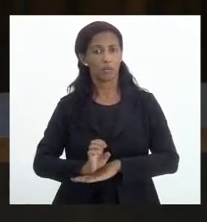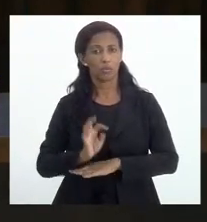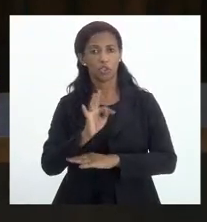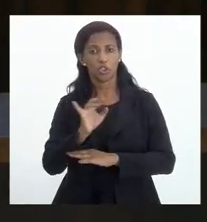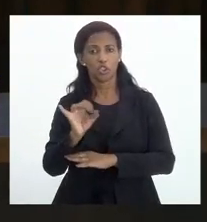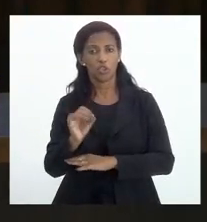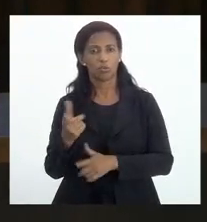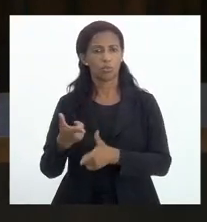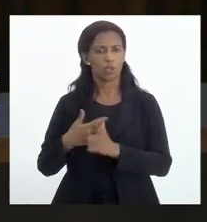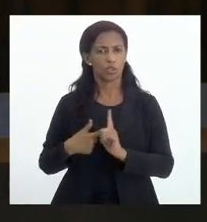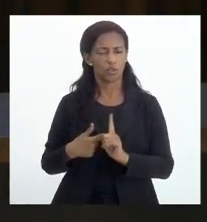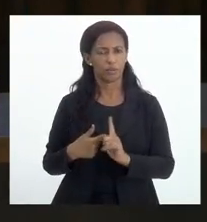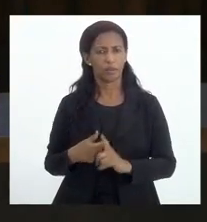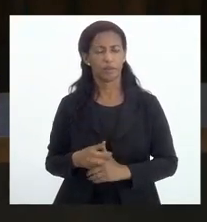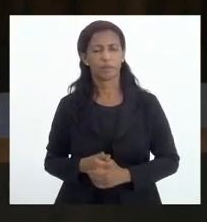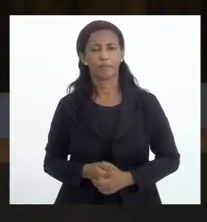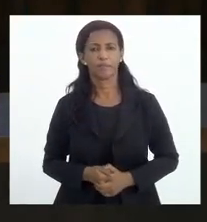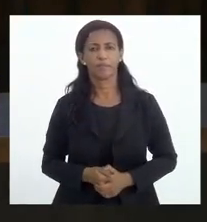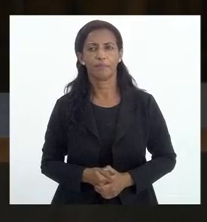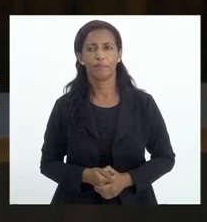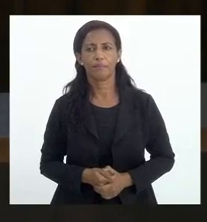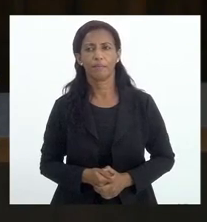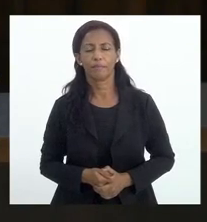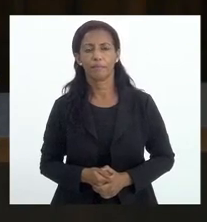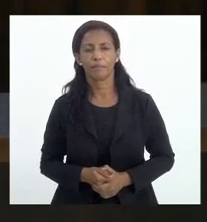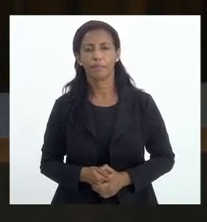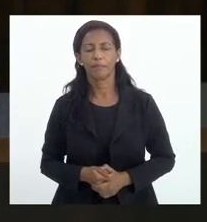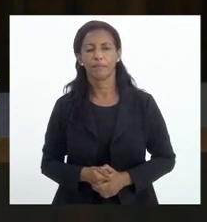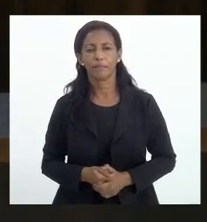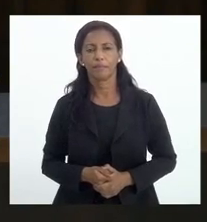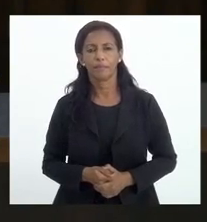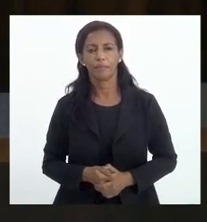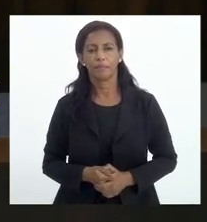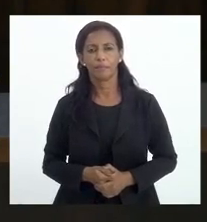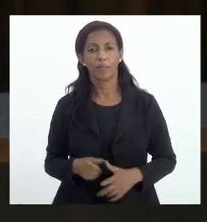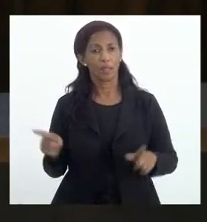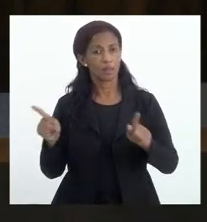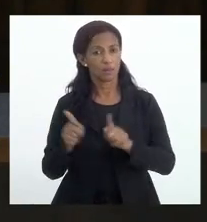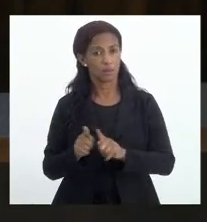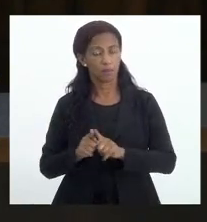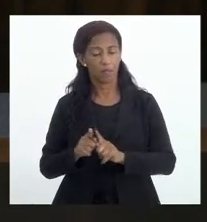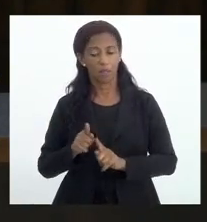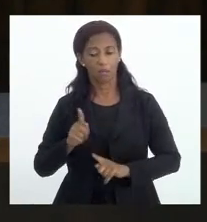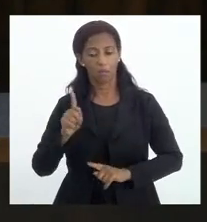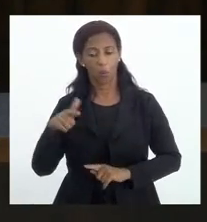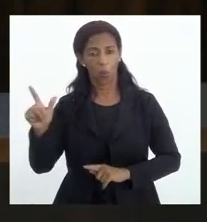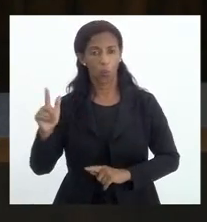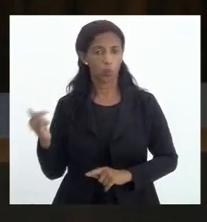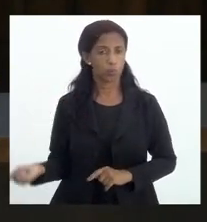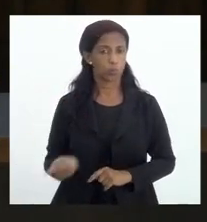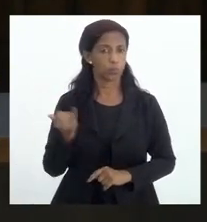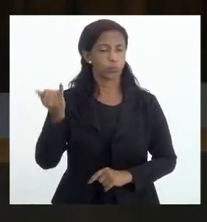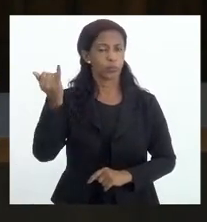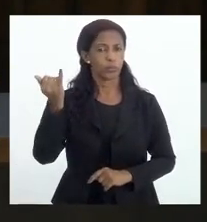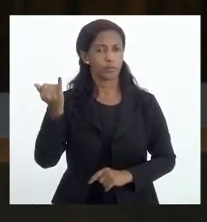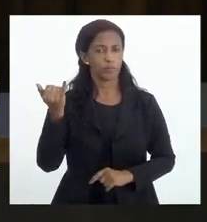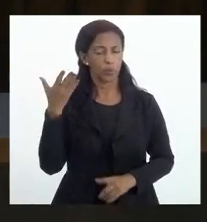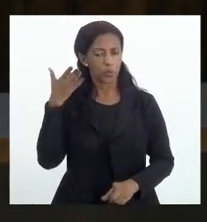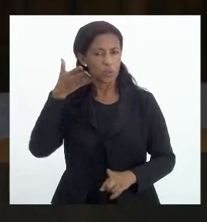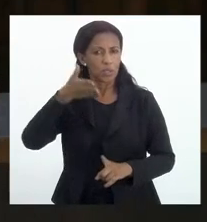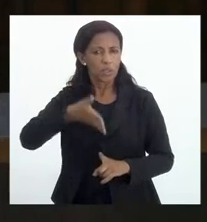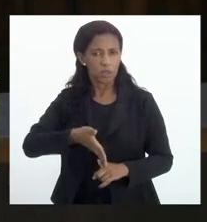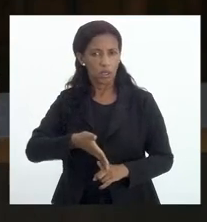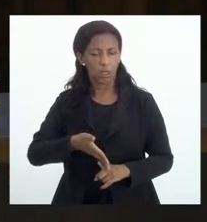da dívida. É, a outra questão que também é fundamental nós nos atermos